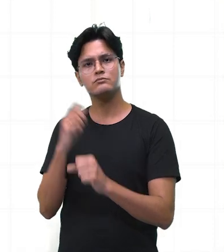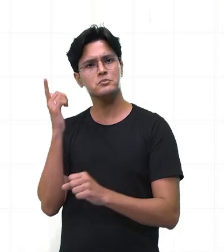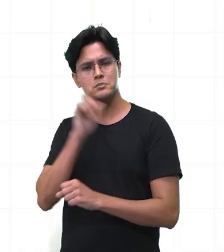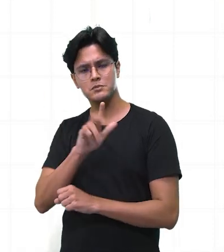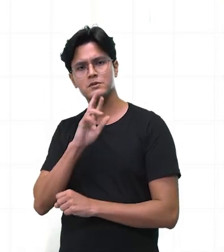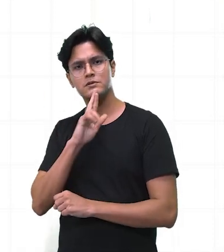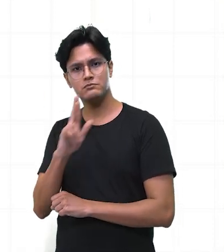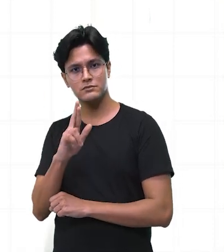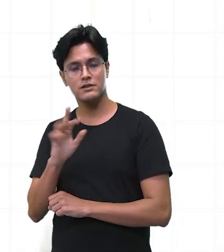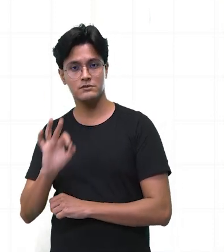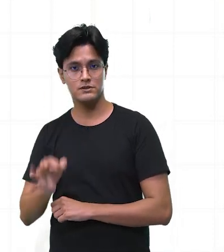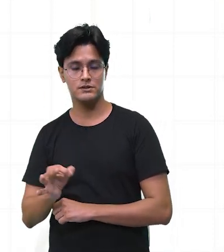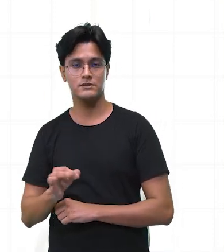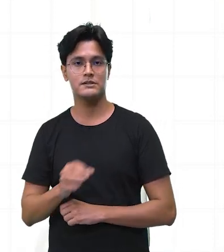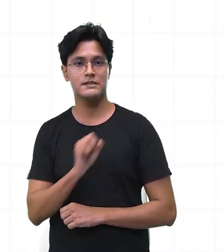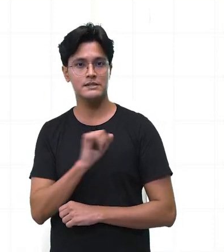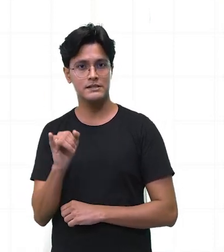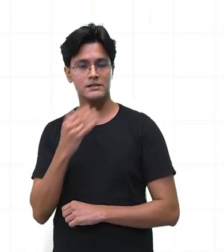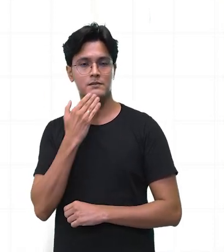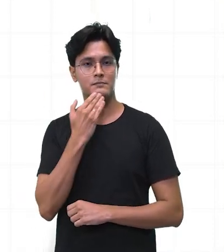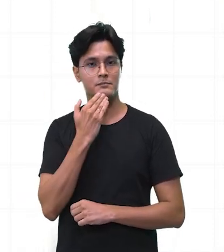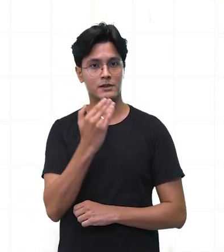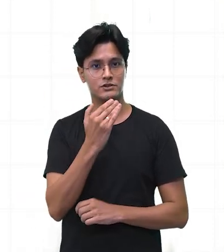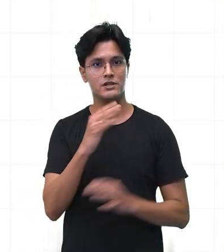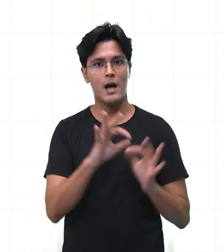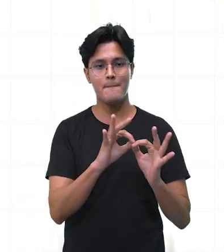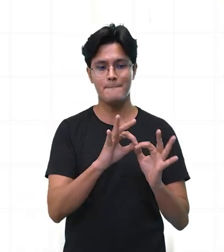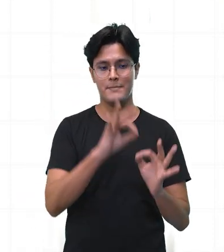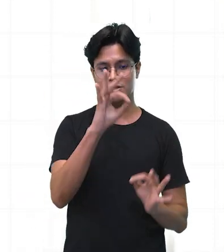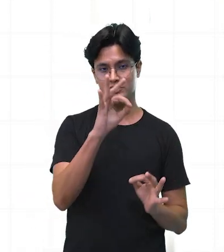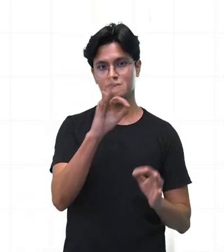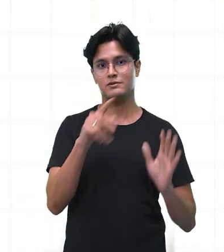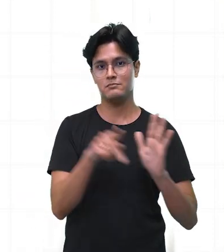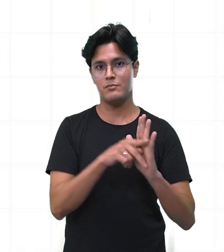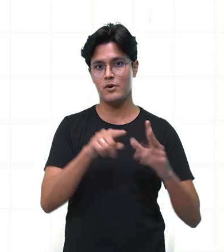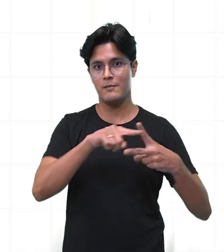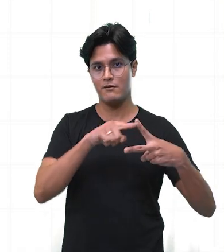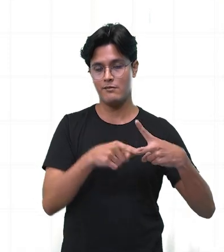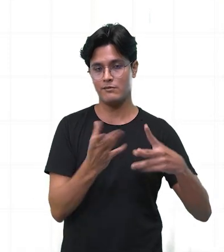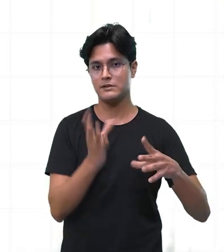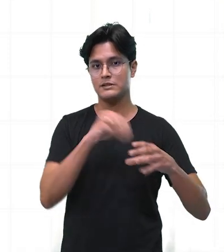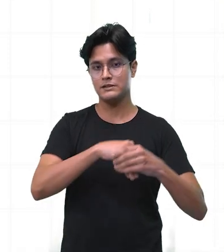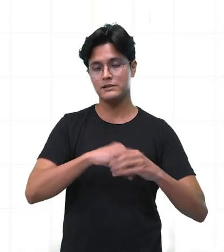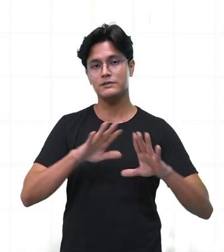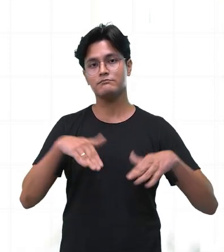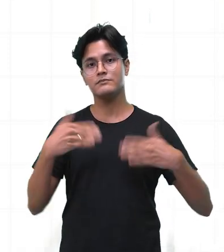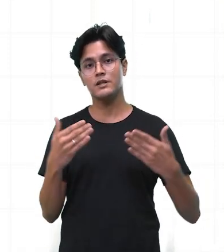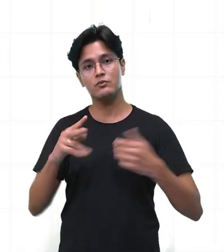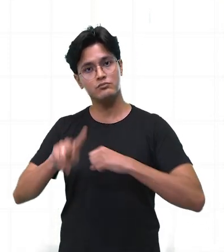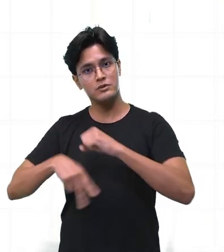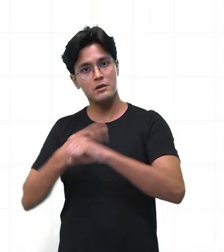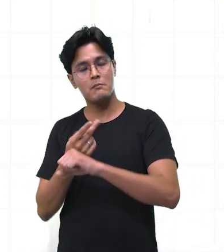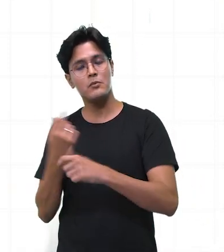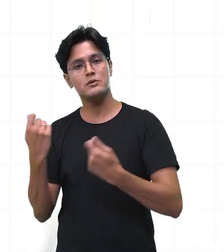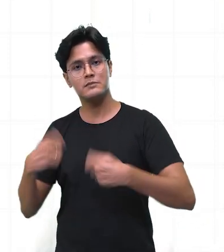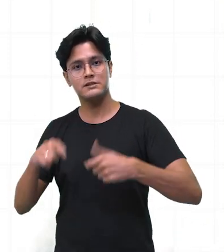essa expressão. Se ele tivesse pedido a medida do ângulo interno, Aí depois a gente iria dividir por 20, tá?